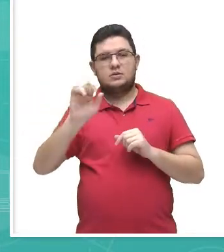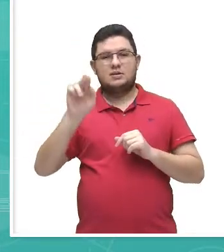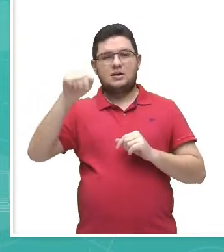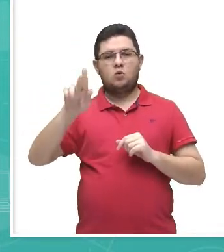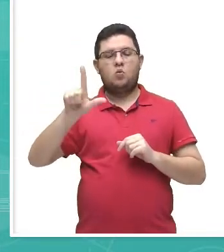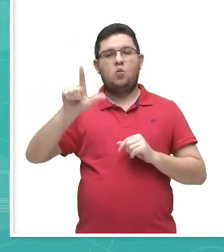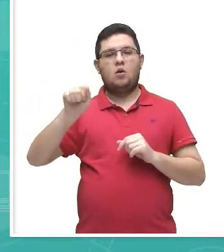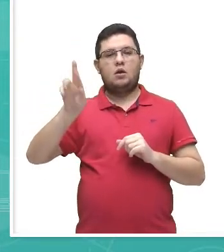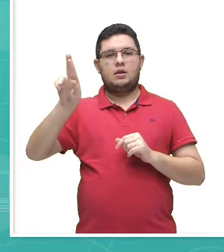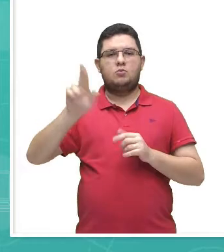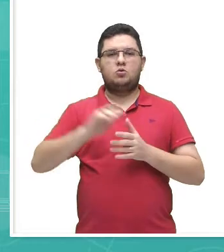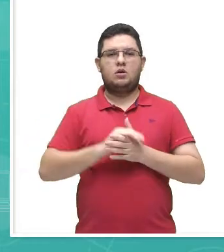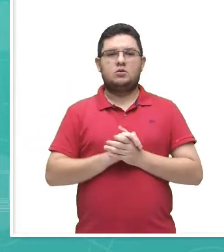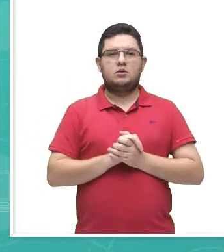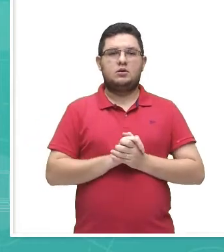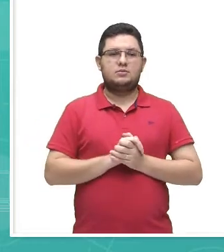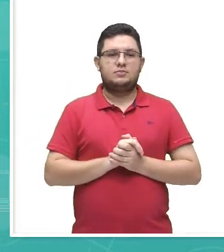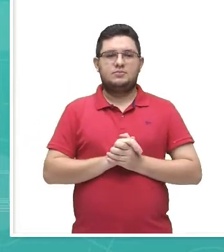só.